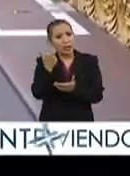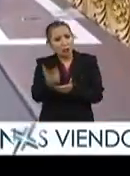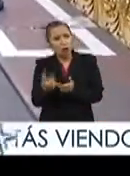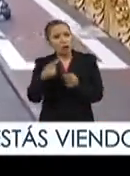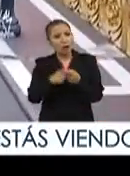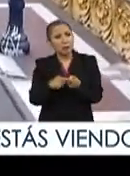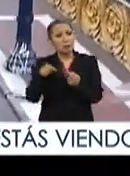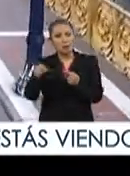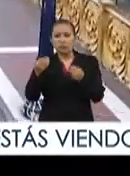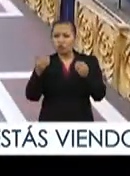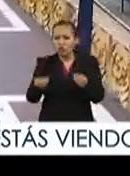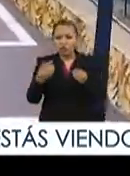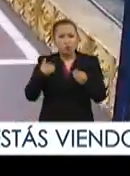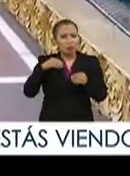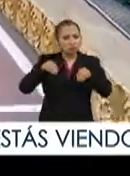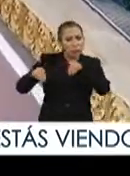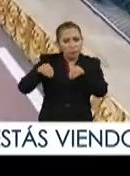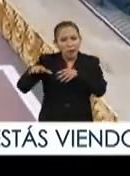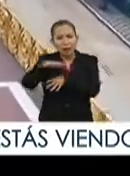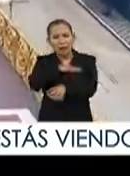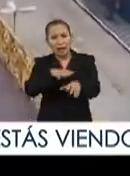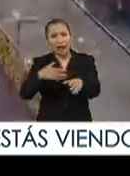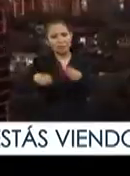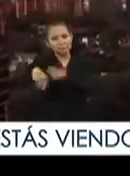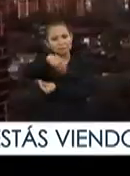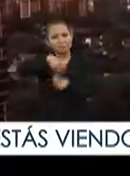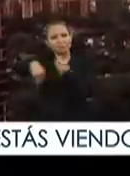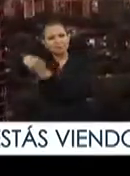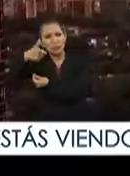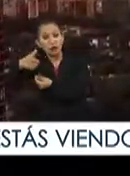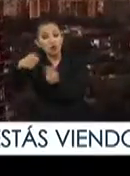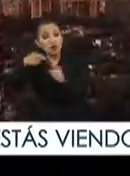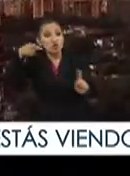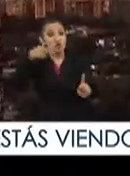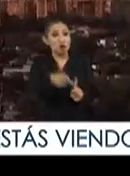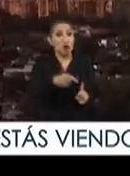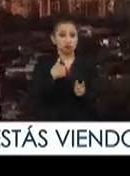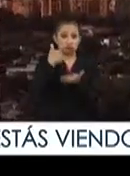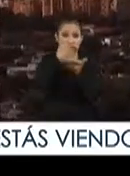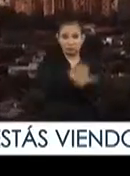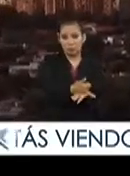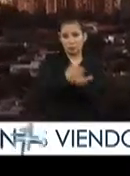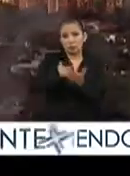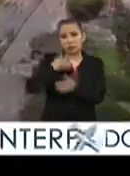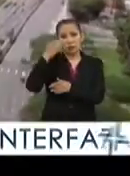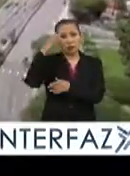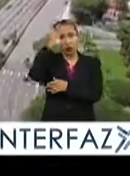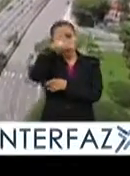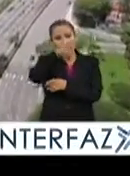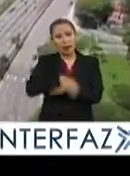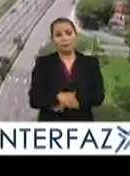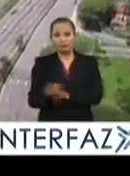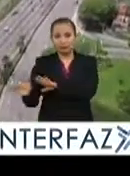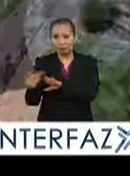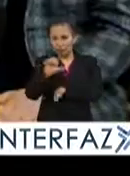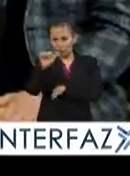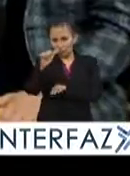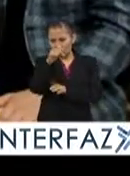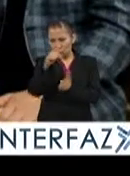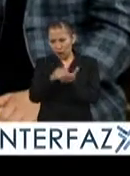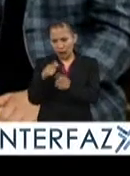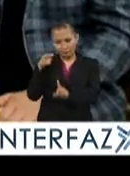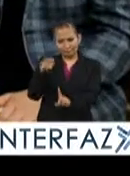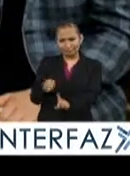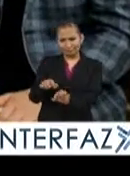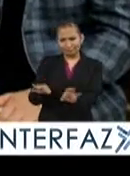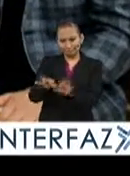de emprego e um desenvolvimento da economia do Estado a partir dos investimentos em cultura. Hay un espacio que también creo que es muy